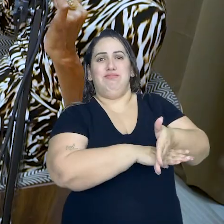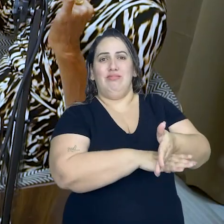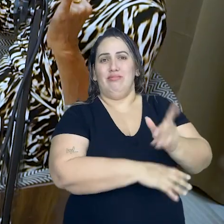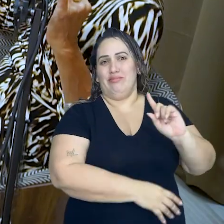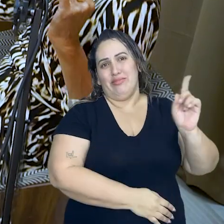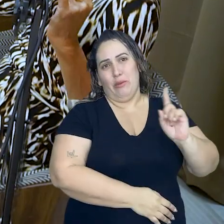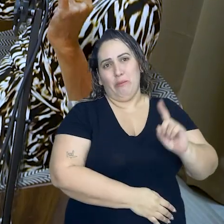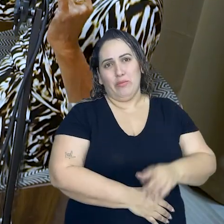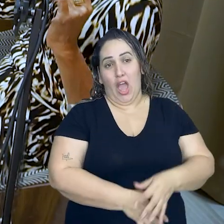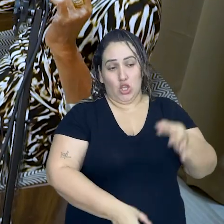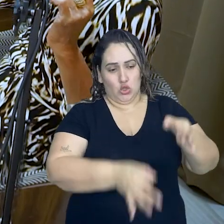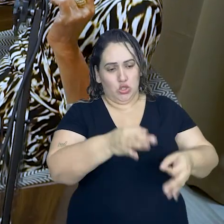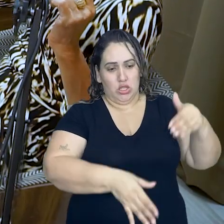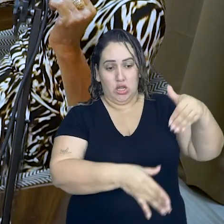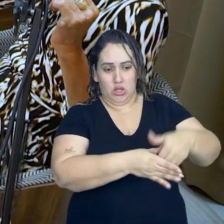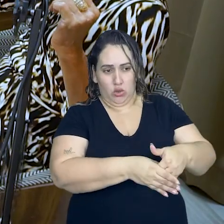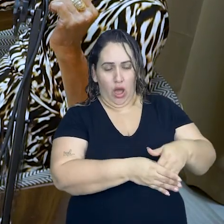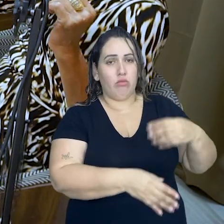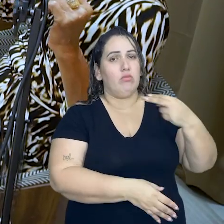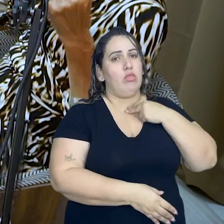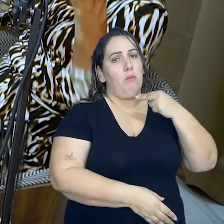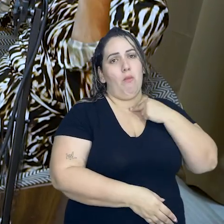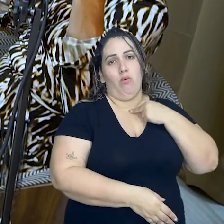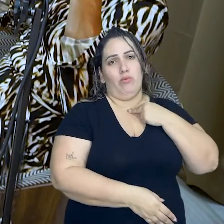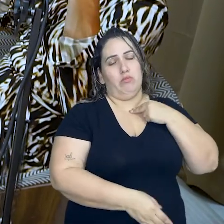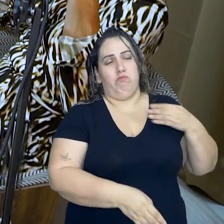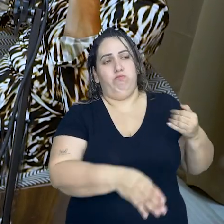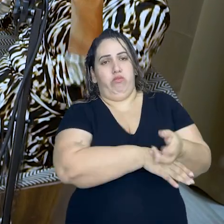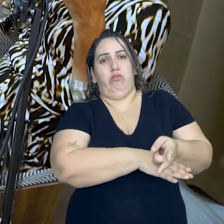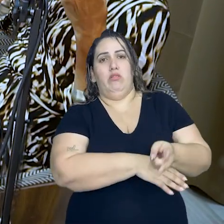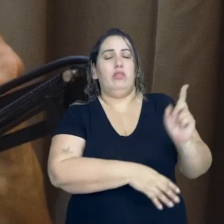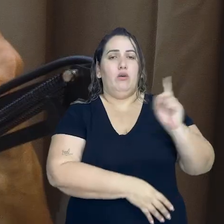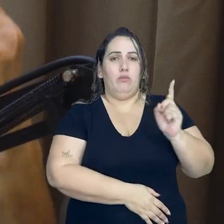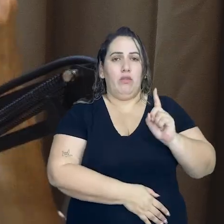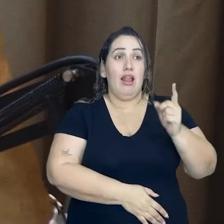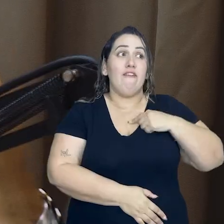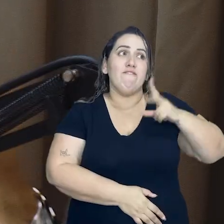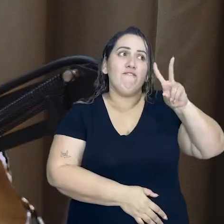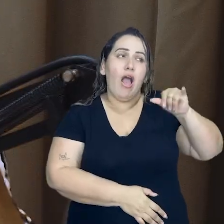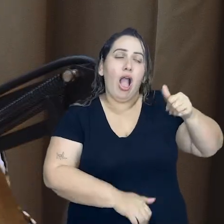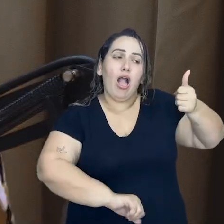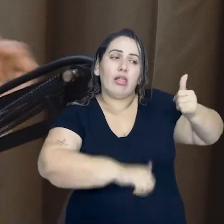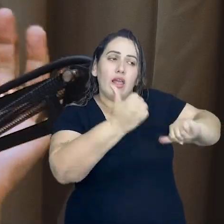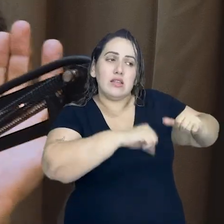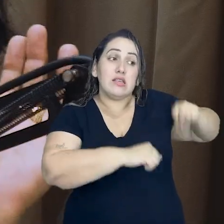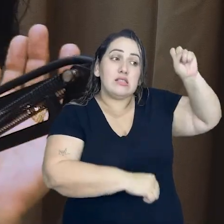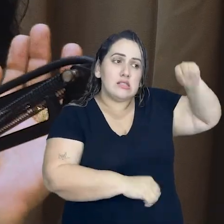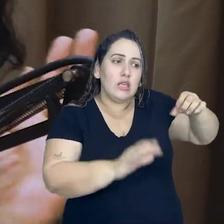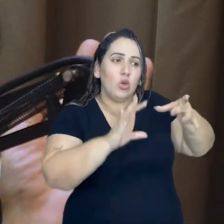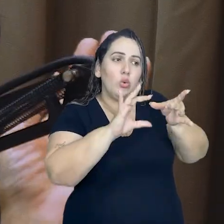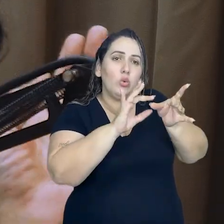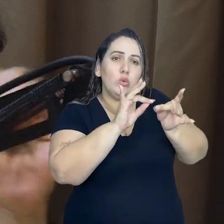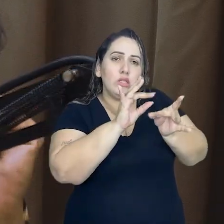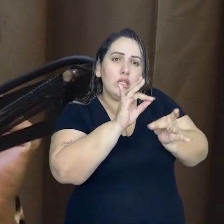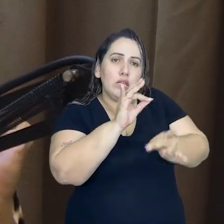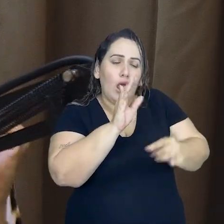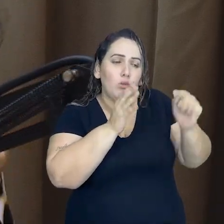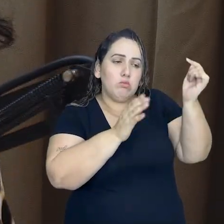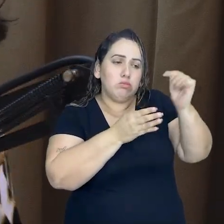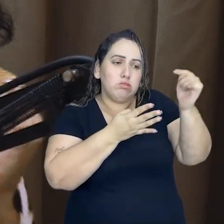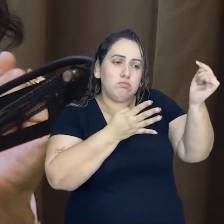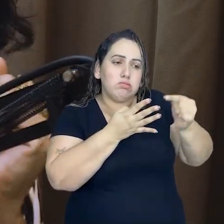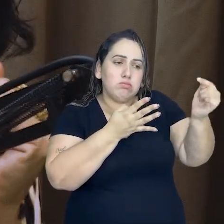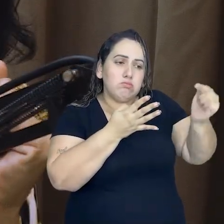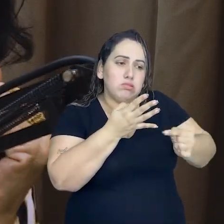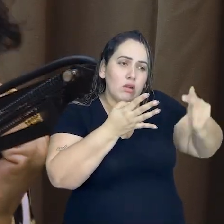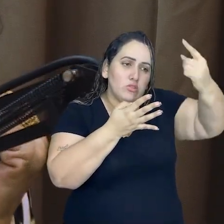vai analisar, sim, os critérios objetivos. Cumpriu? A cota? Cumpriu. Né? Aí